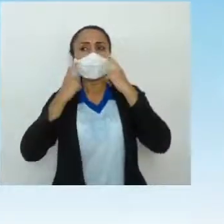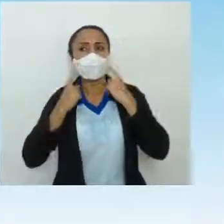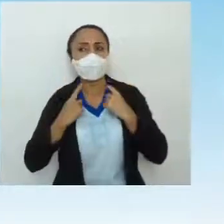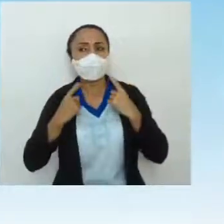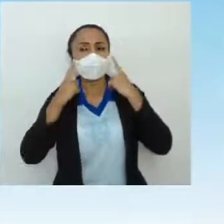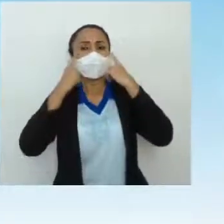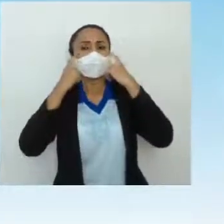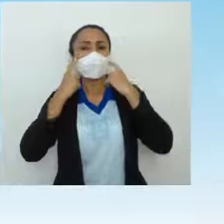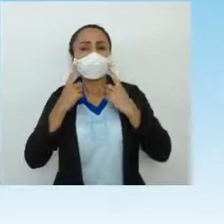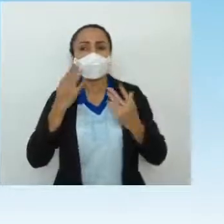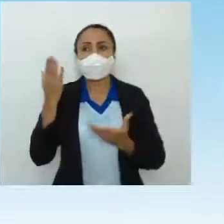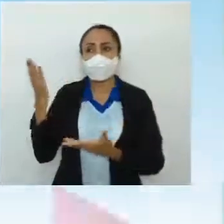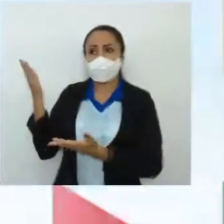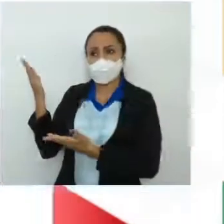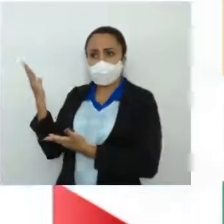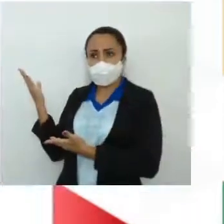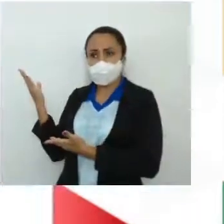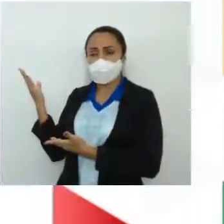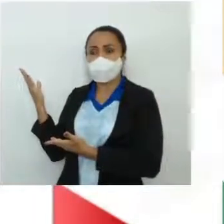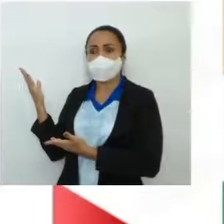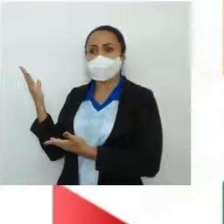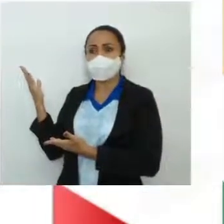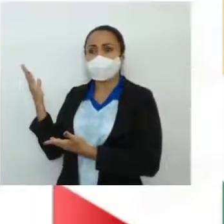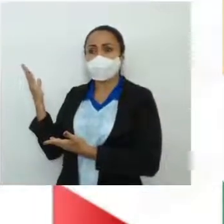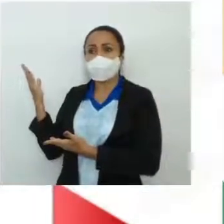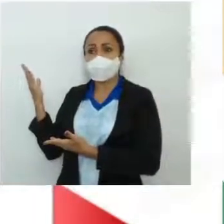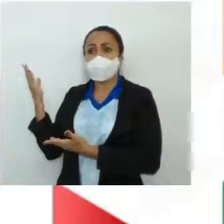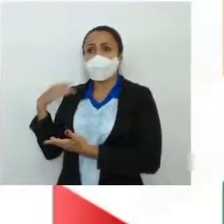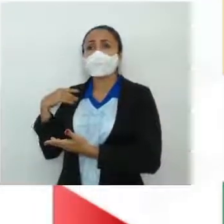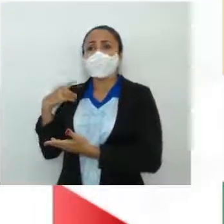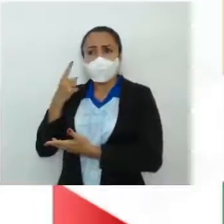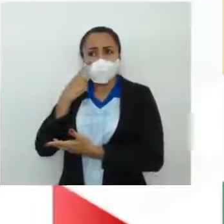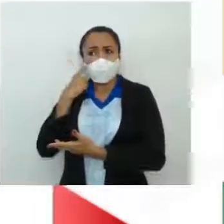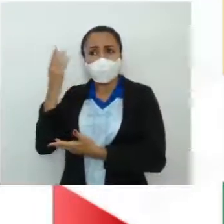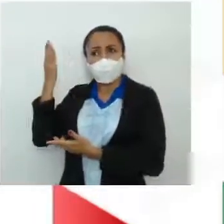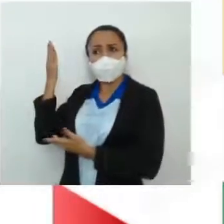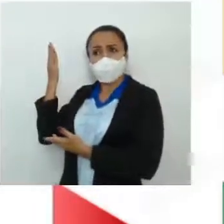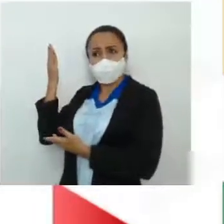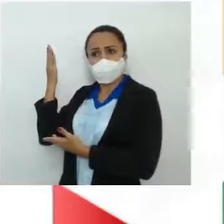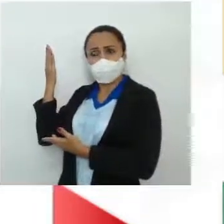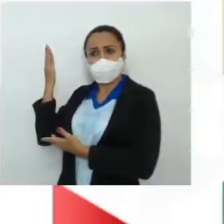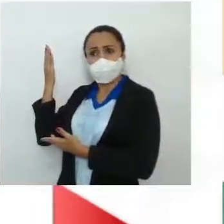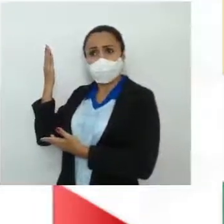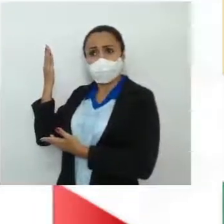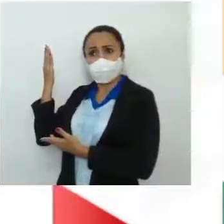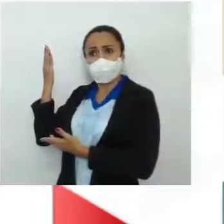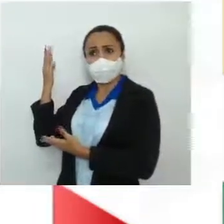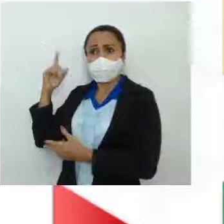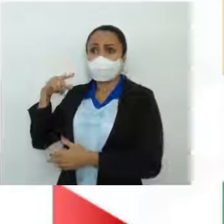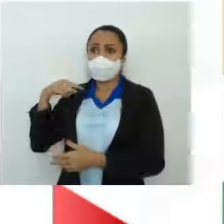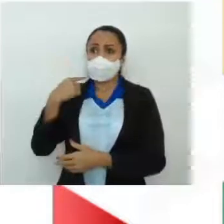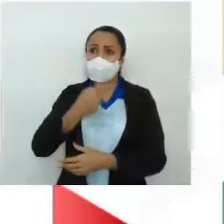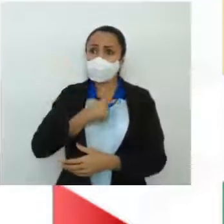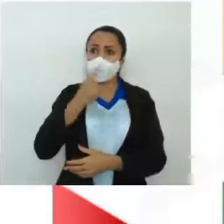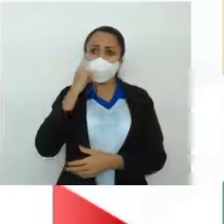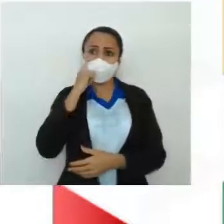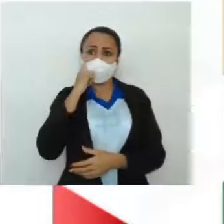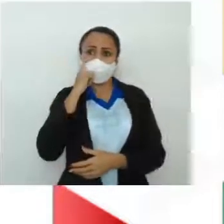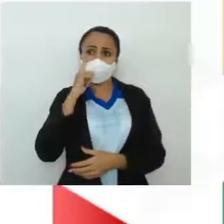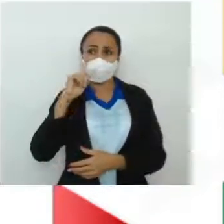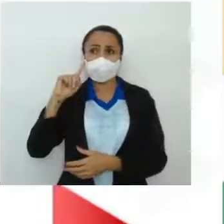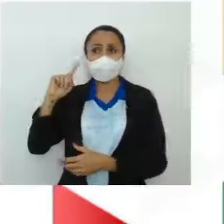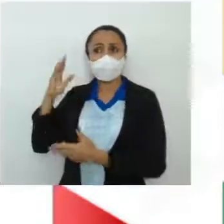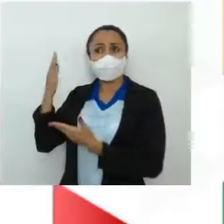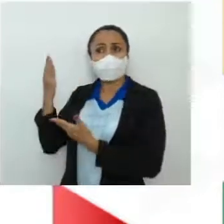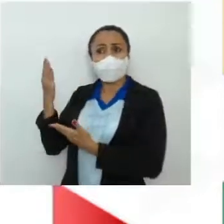essa imagem estivesse bem grande aí na telinha para que a gente pudesse observar bem essa questão do nosso sistema visual, onde você